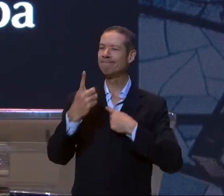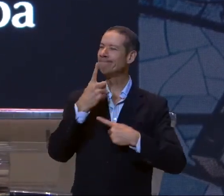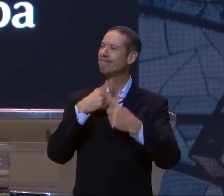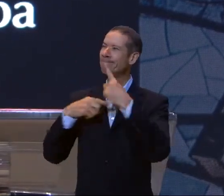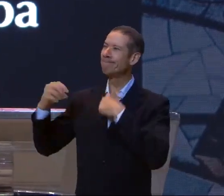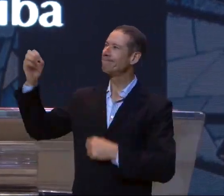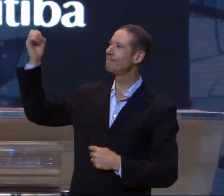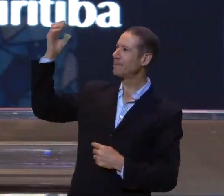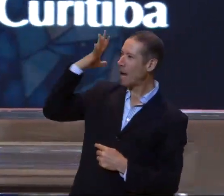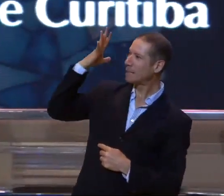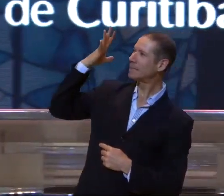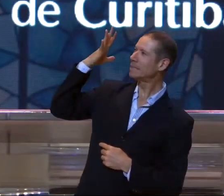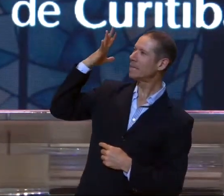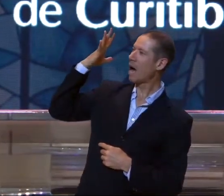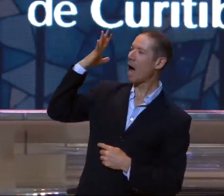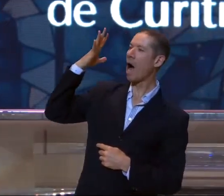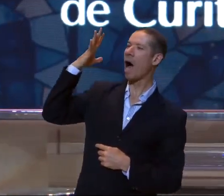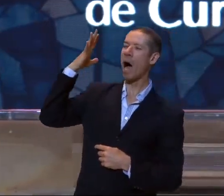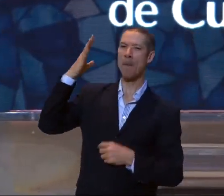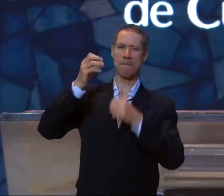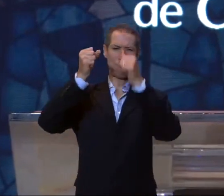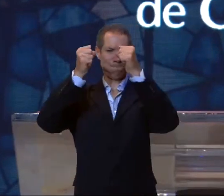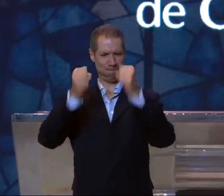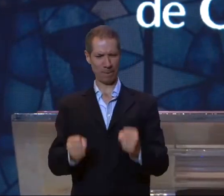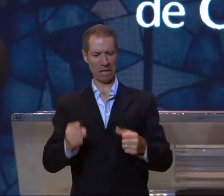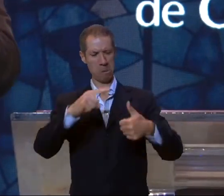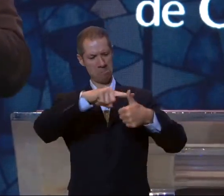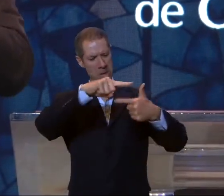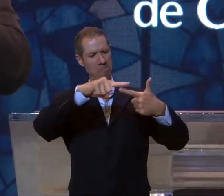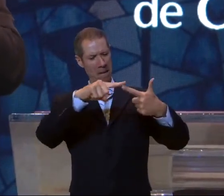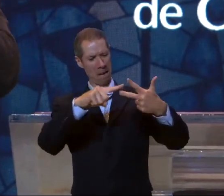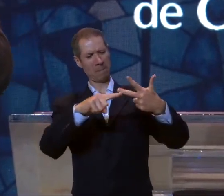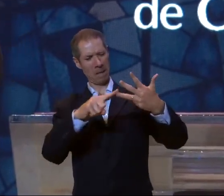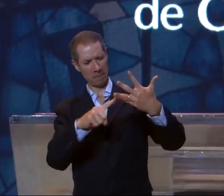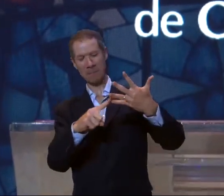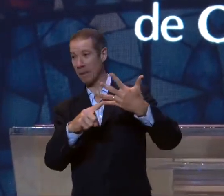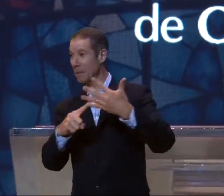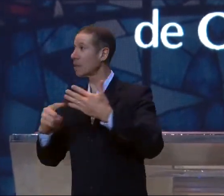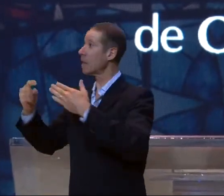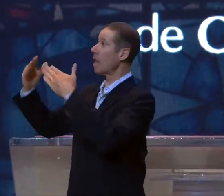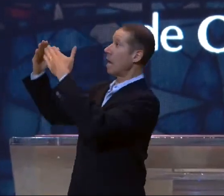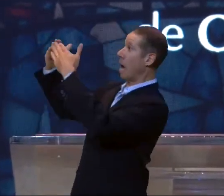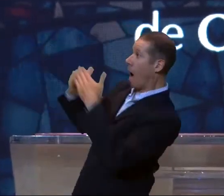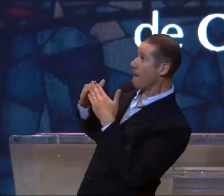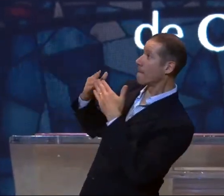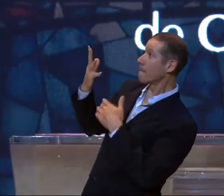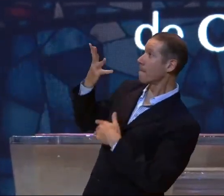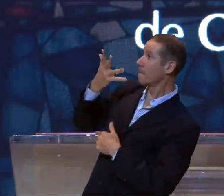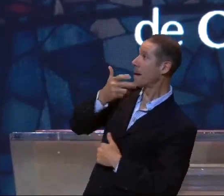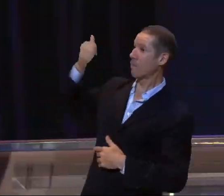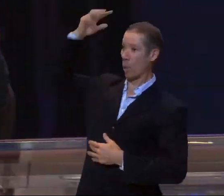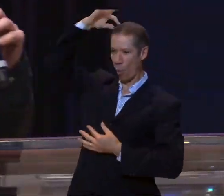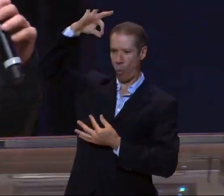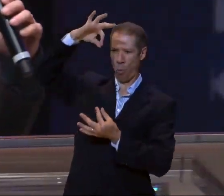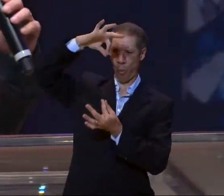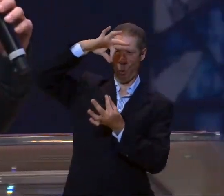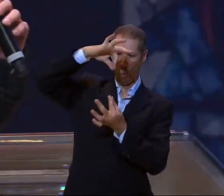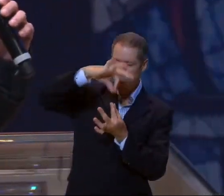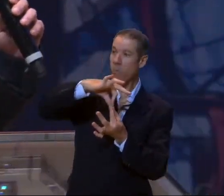graça, desejamos que as virtudes de Deus, os favores maravilhosos do Espírito, o